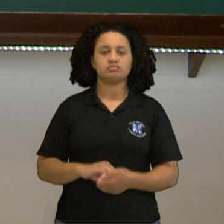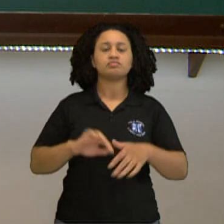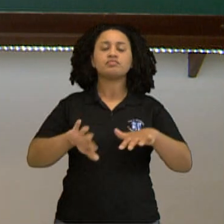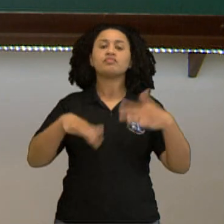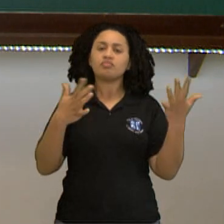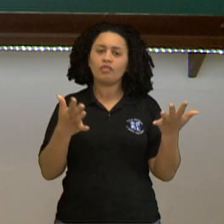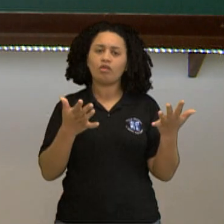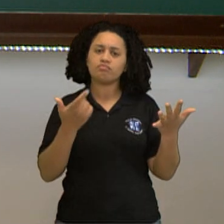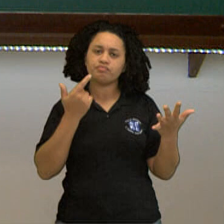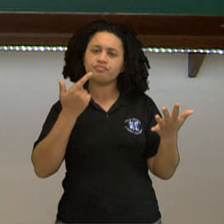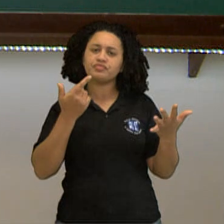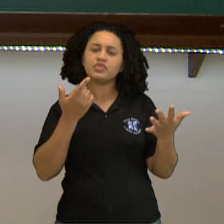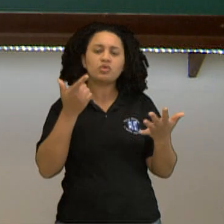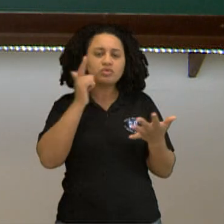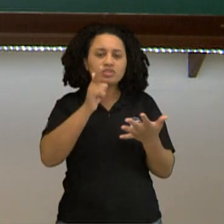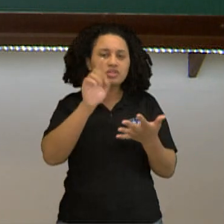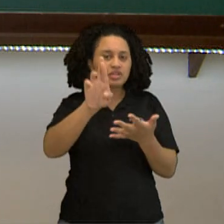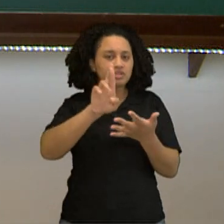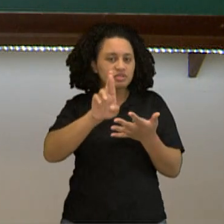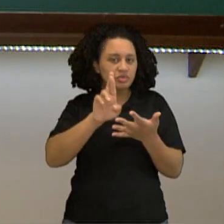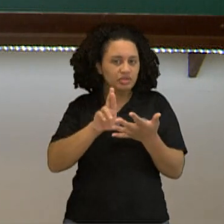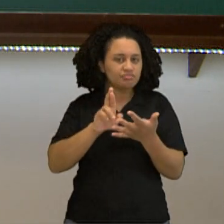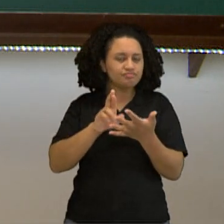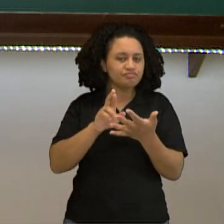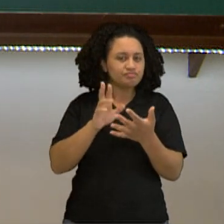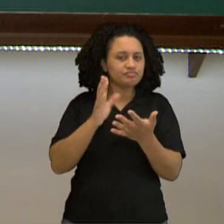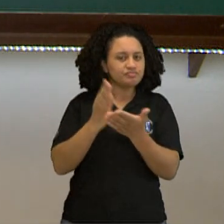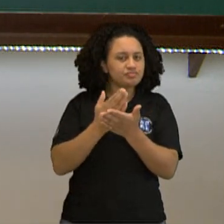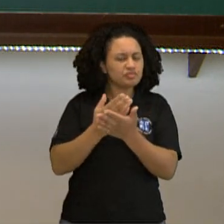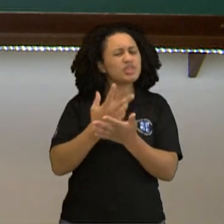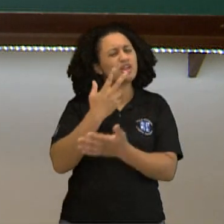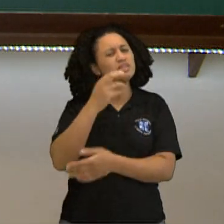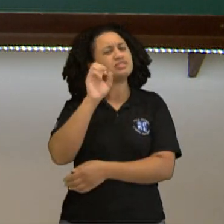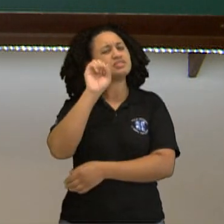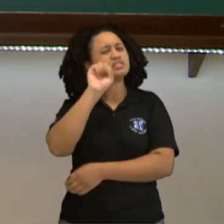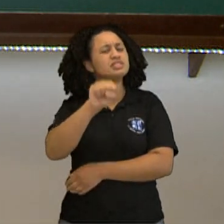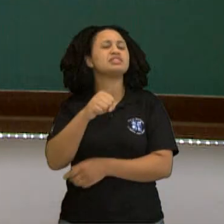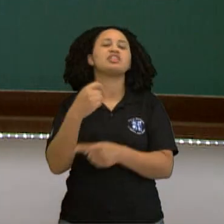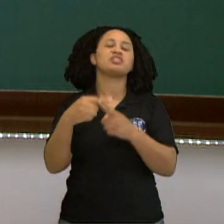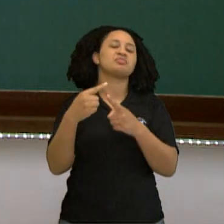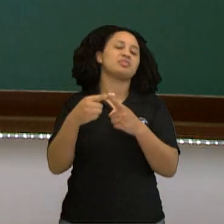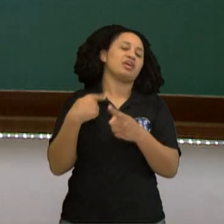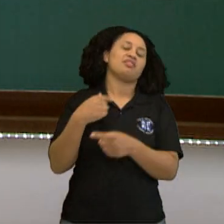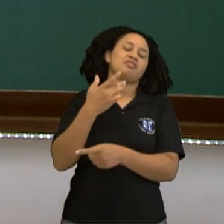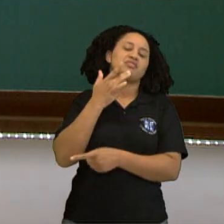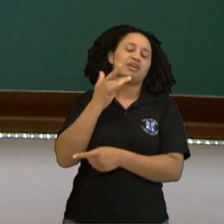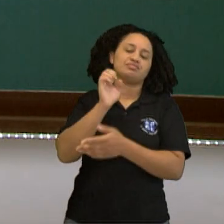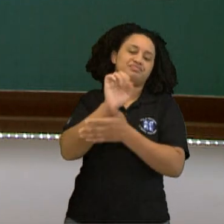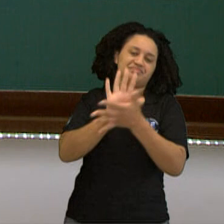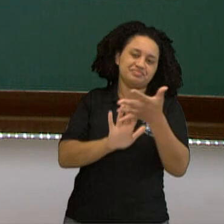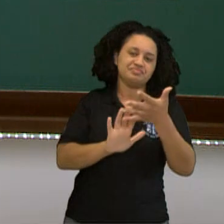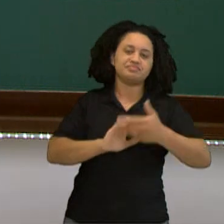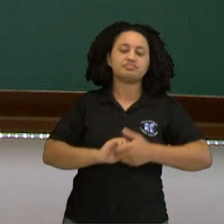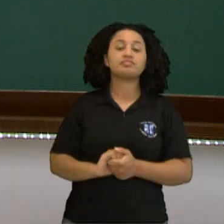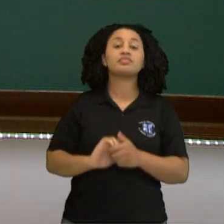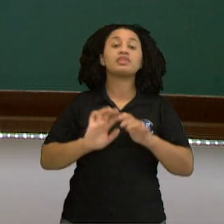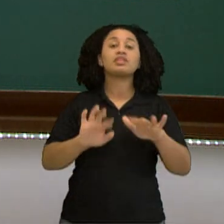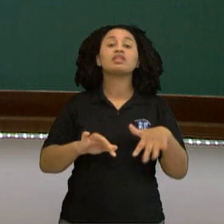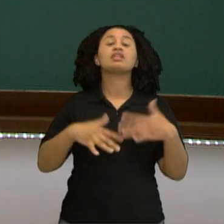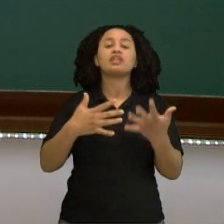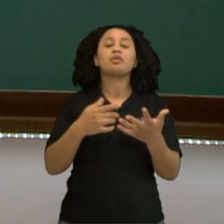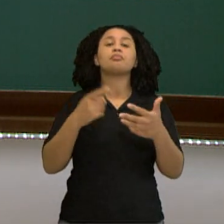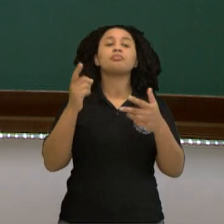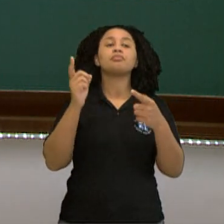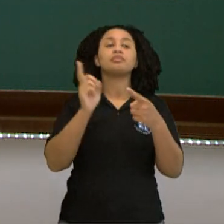E aí, meus queridos, conseguiram resolver? Aí eu acho que sim, certeza, isso aqui é show de bola esse exercício. Queridão, então,